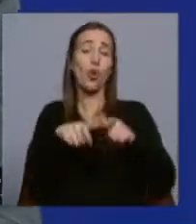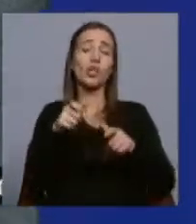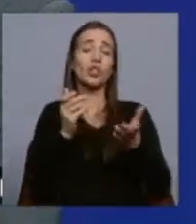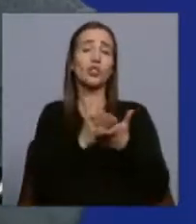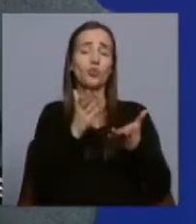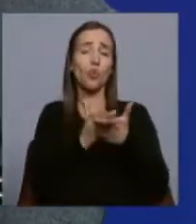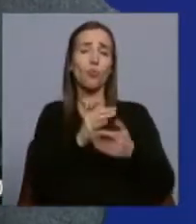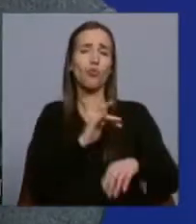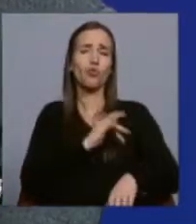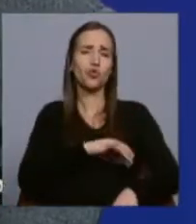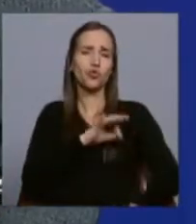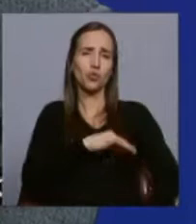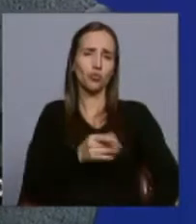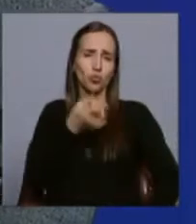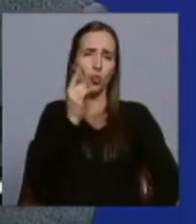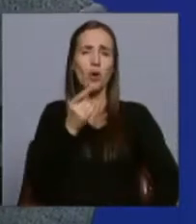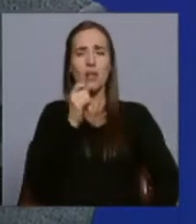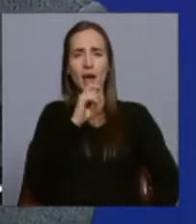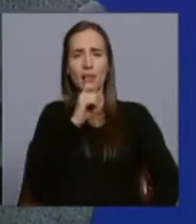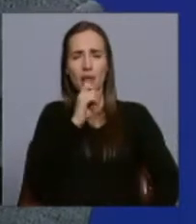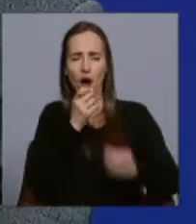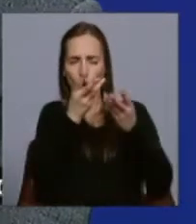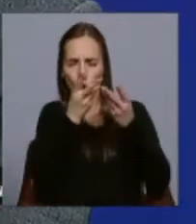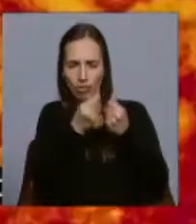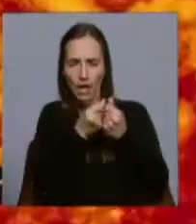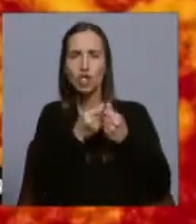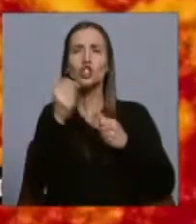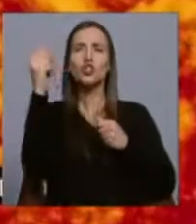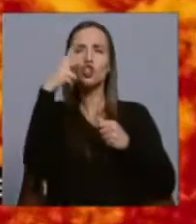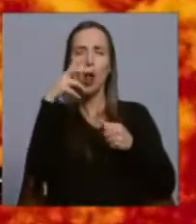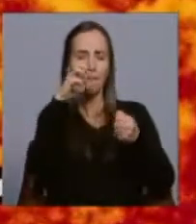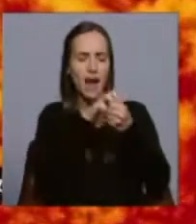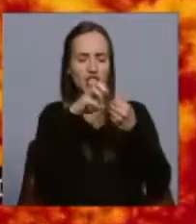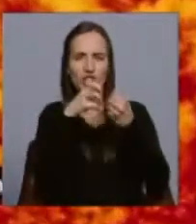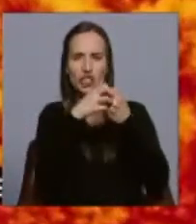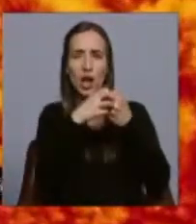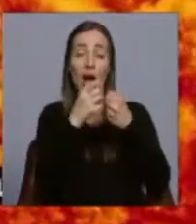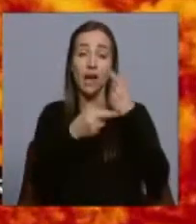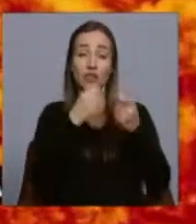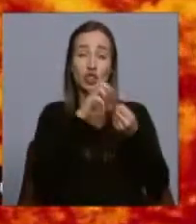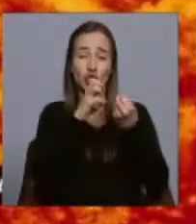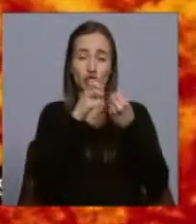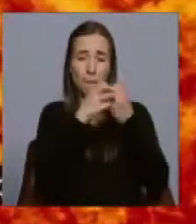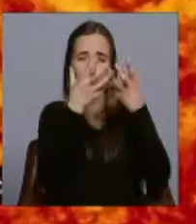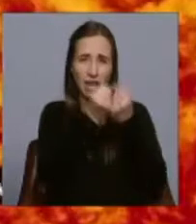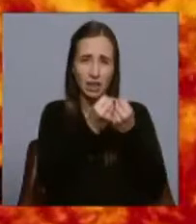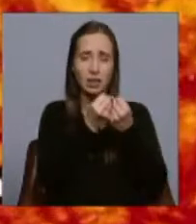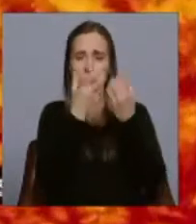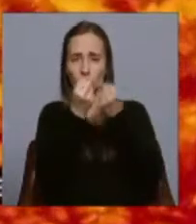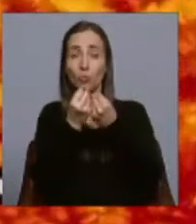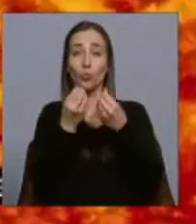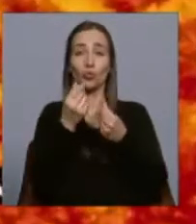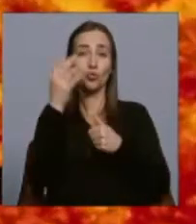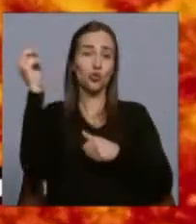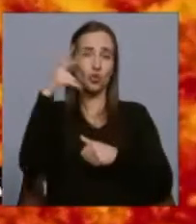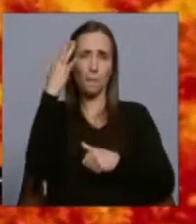ciclo através de contar as manchas que nós vemos no Sol. Em alturas em que temos muitas manchas, o Sol está no seu pico energético. Quando